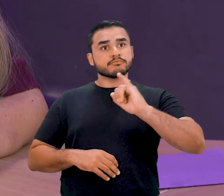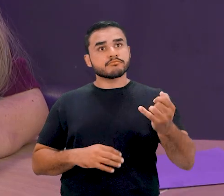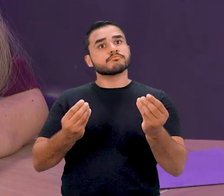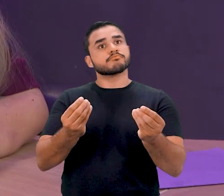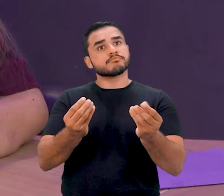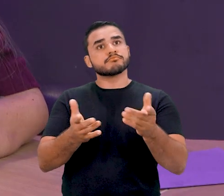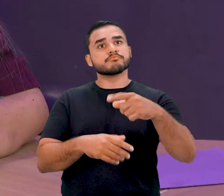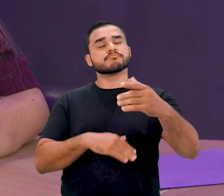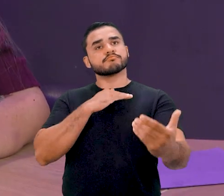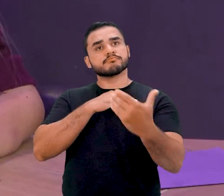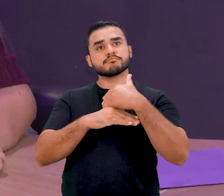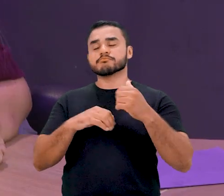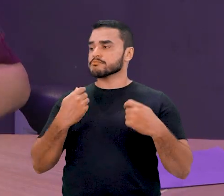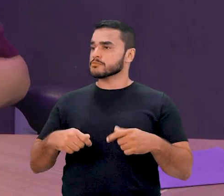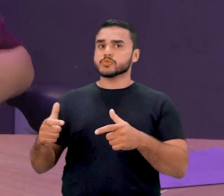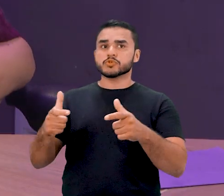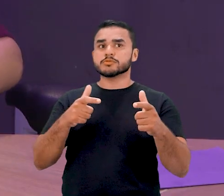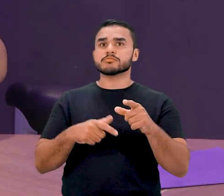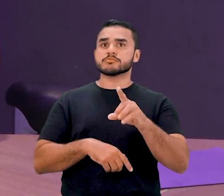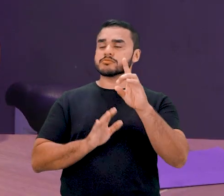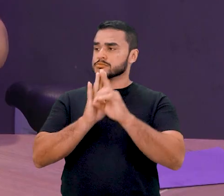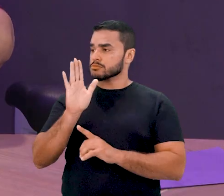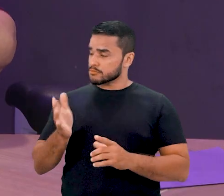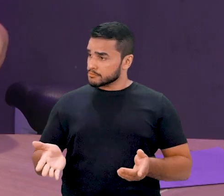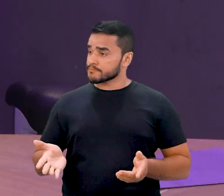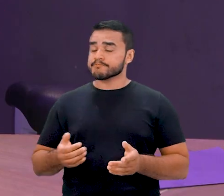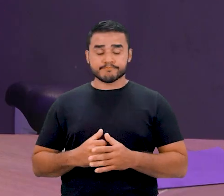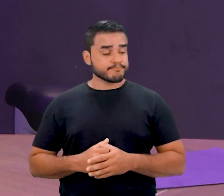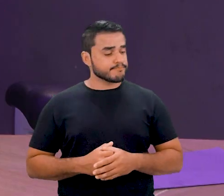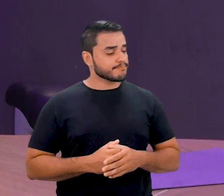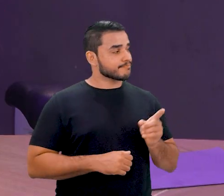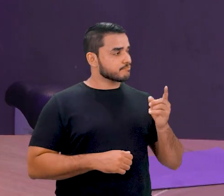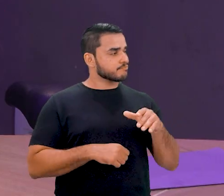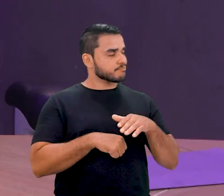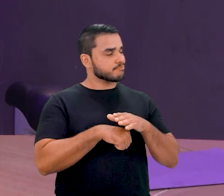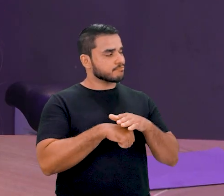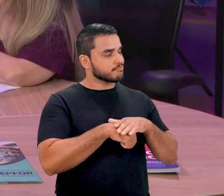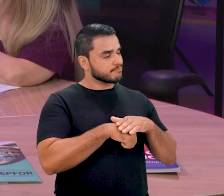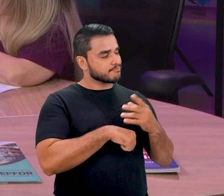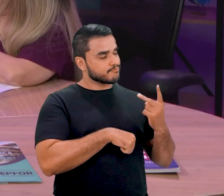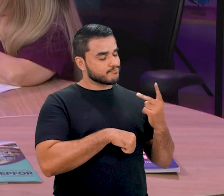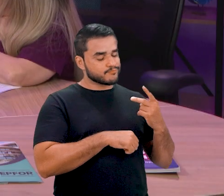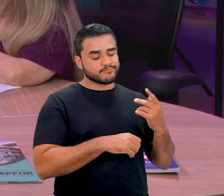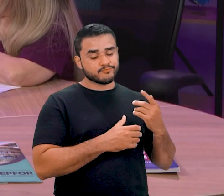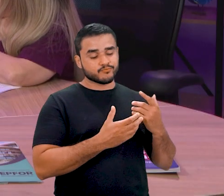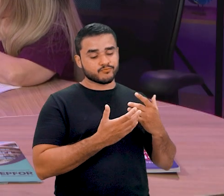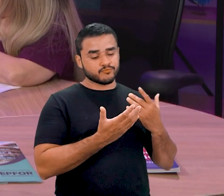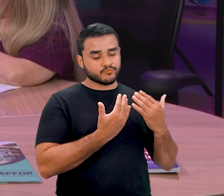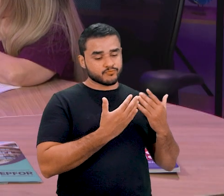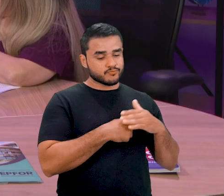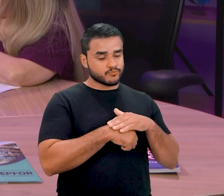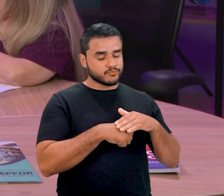gente está em todos os espaços, né? É o que a gente estava conversando antes de começar a gravação, né? Oi. Que, assim,